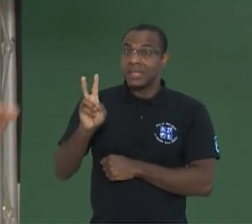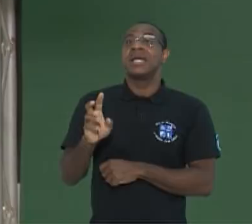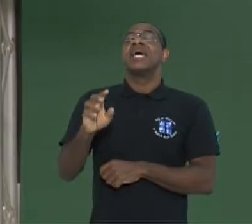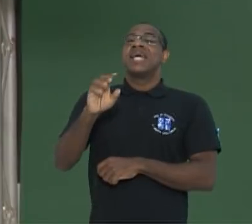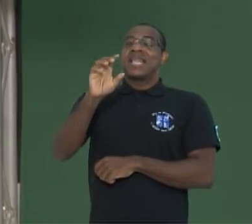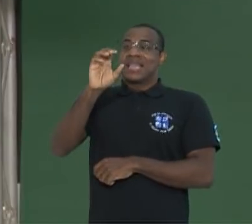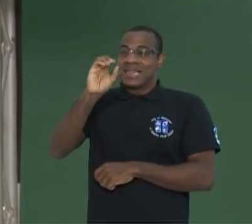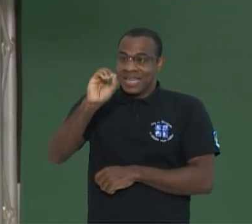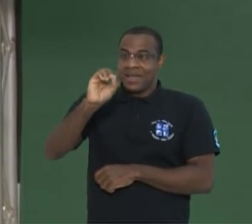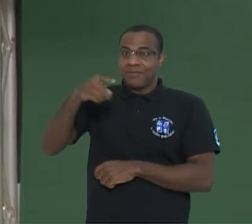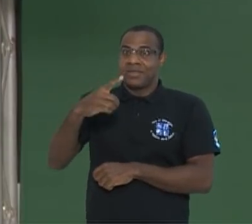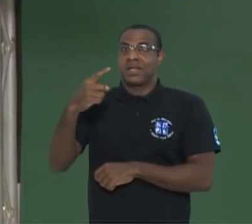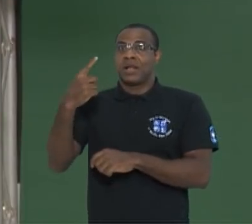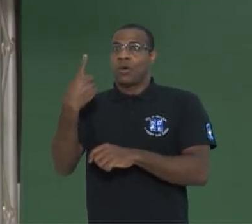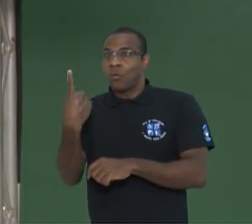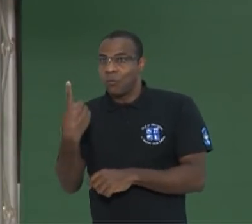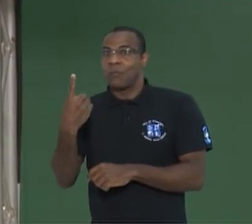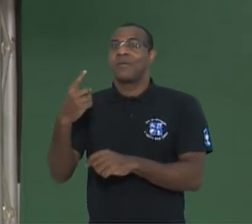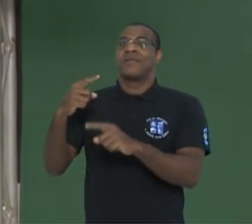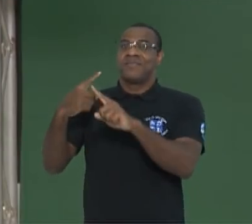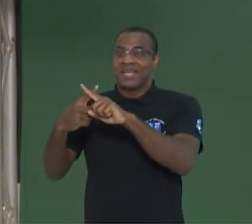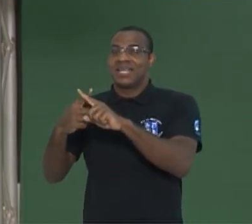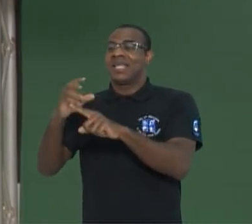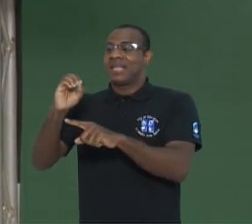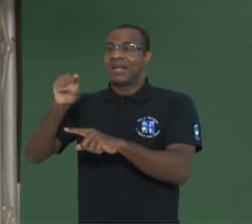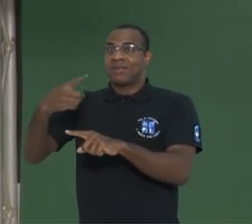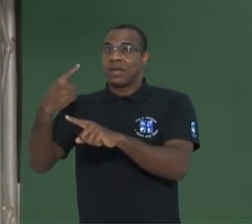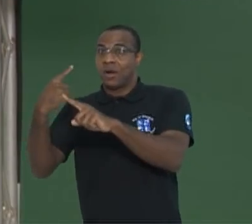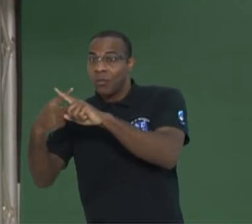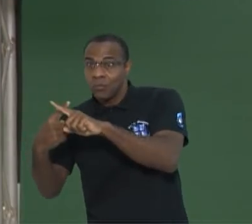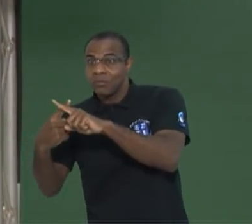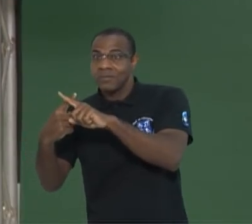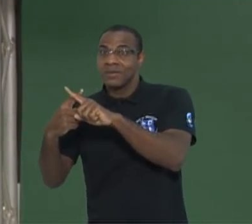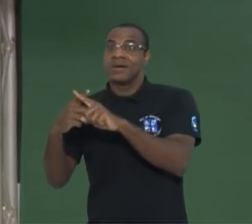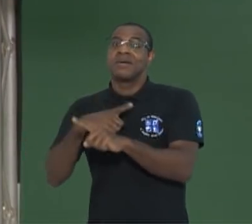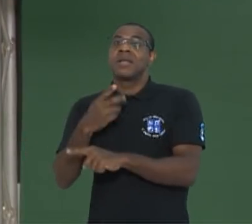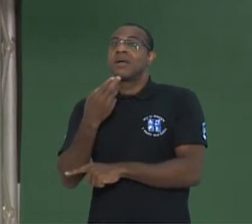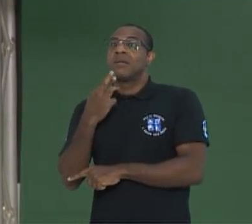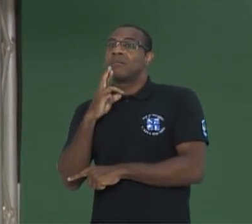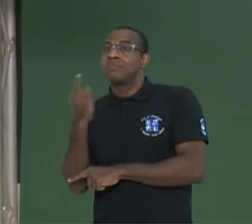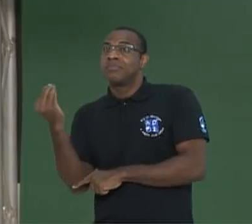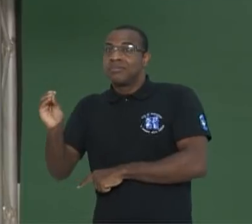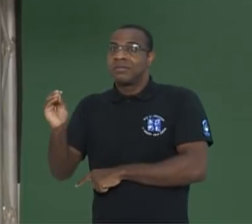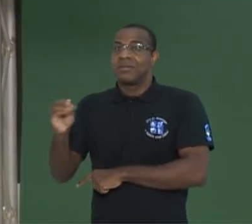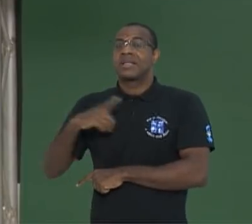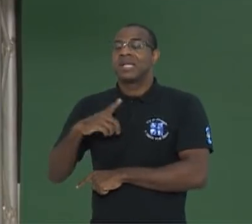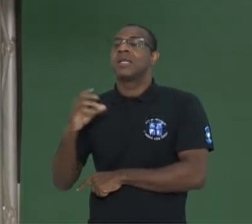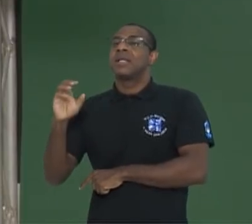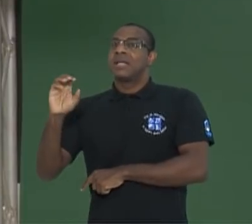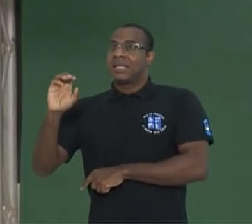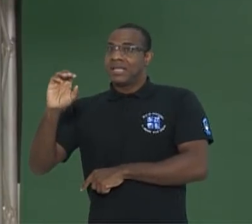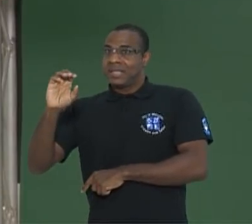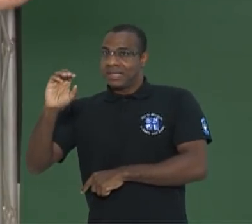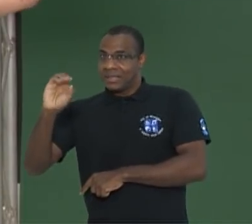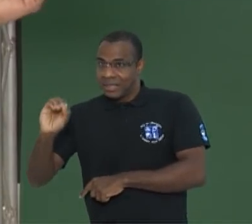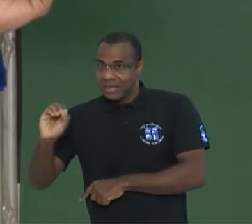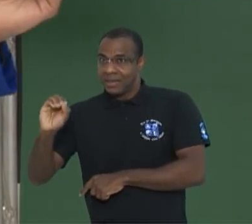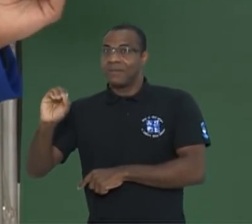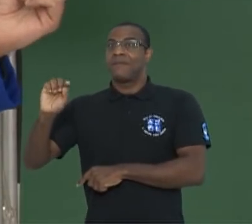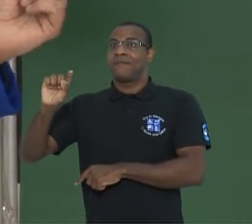vezes 0,1, porque nós estamos lidando com o volume, né, nós vamos ter 0,001.